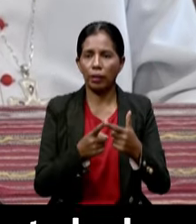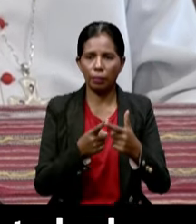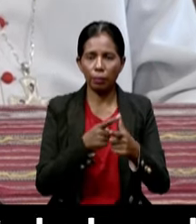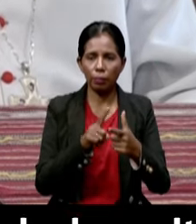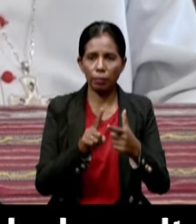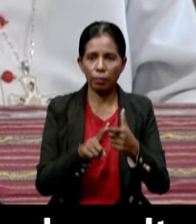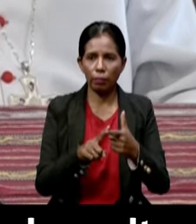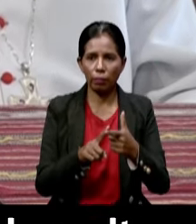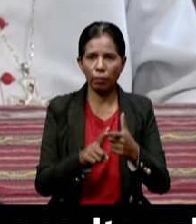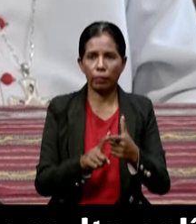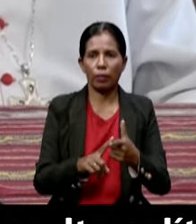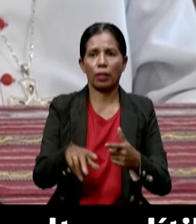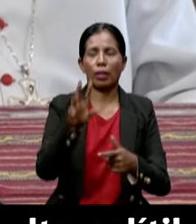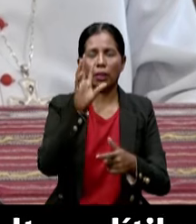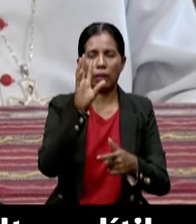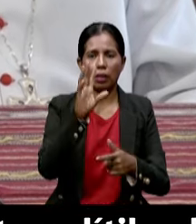às 18:30